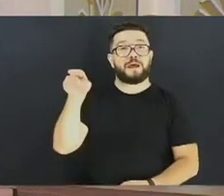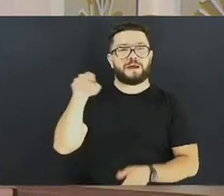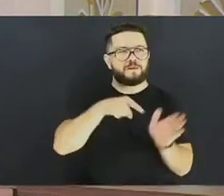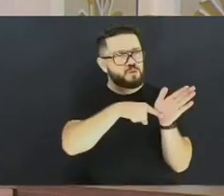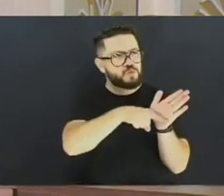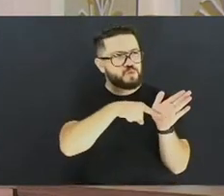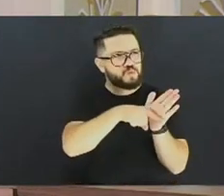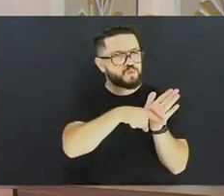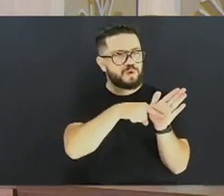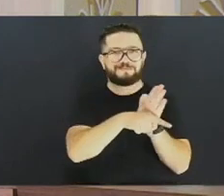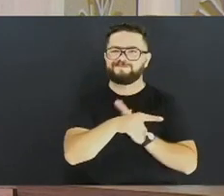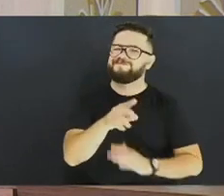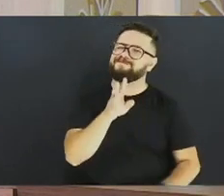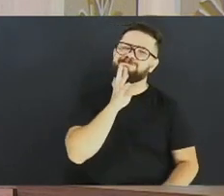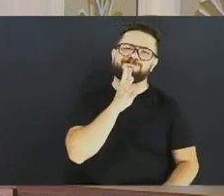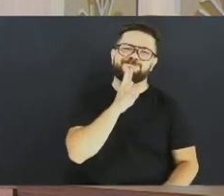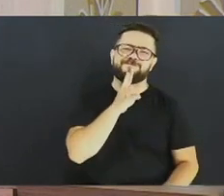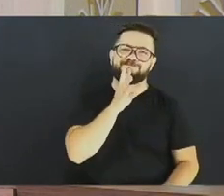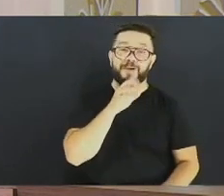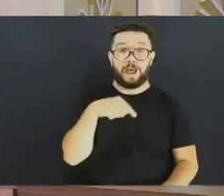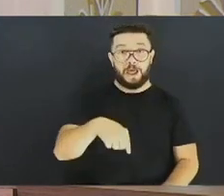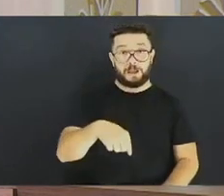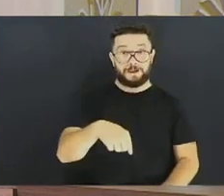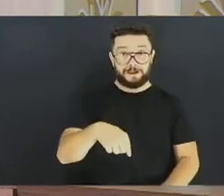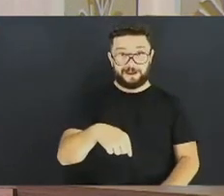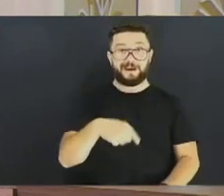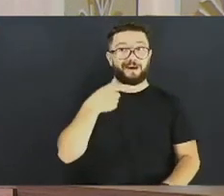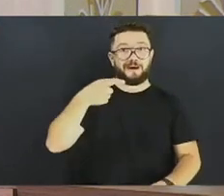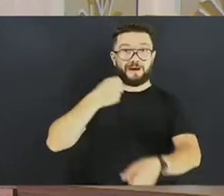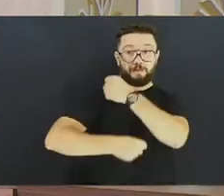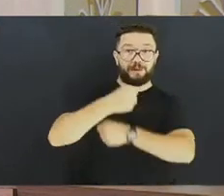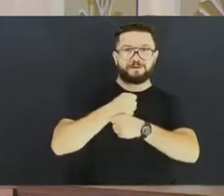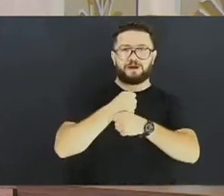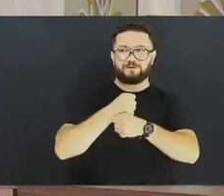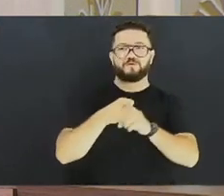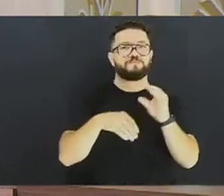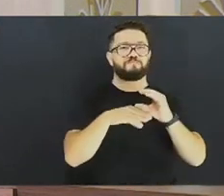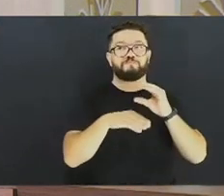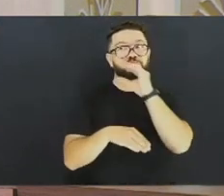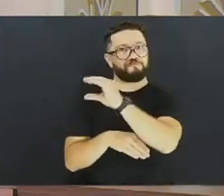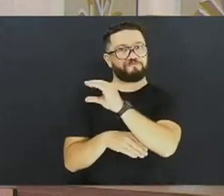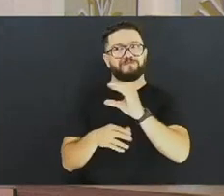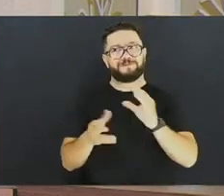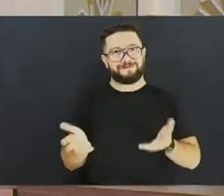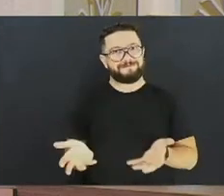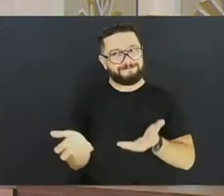incentivo recebido no passado nessa Casa de Leis. E hoje, depois de muitos anos,